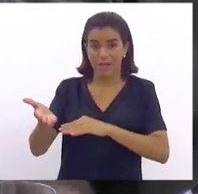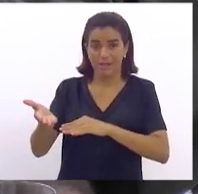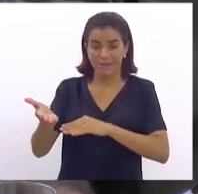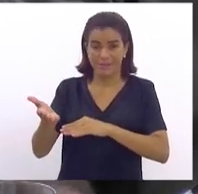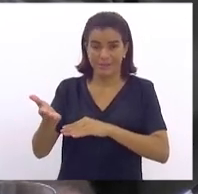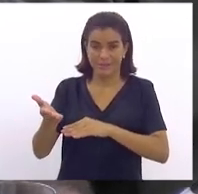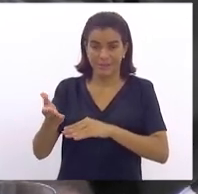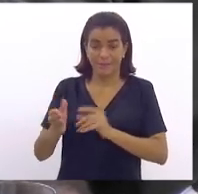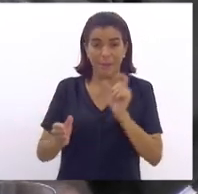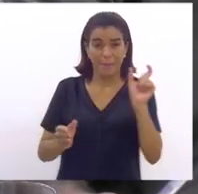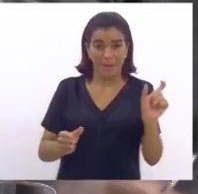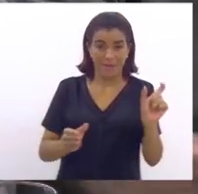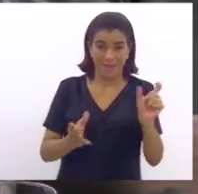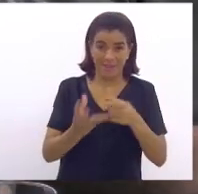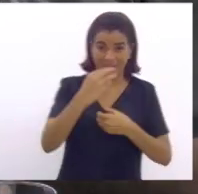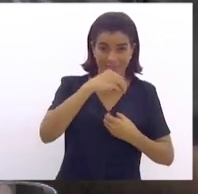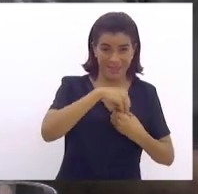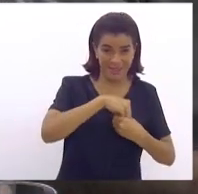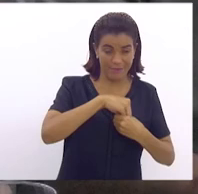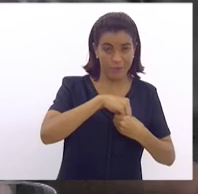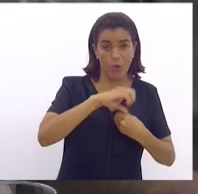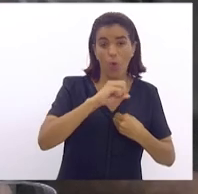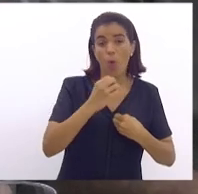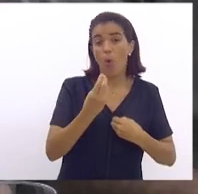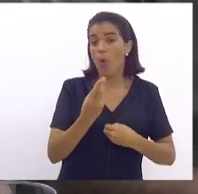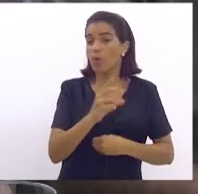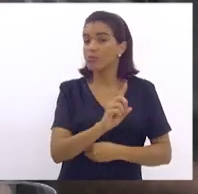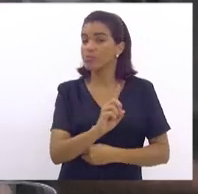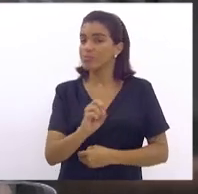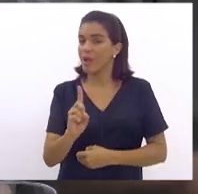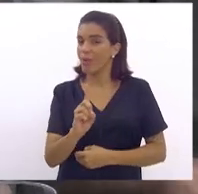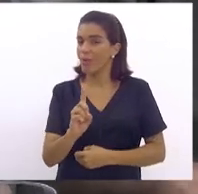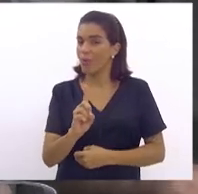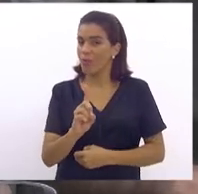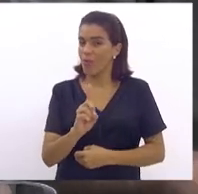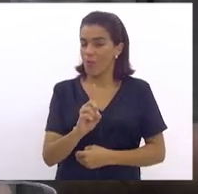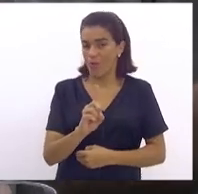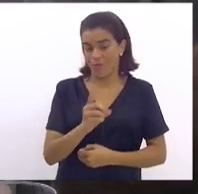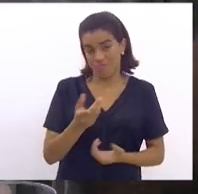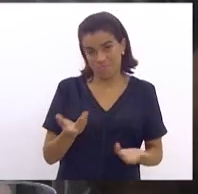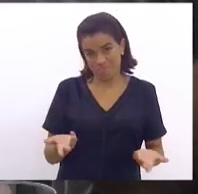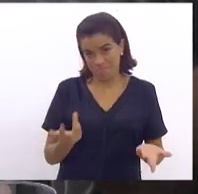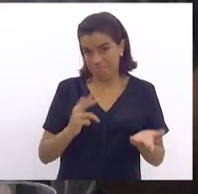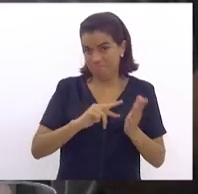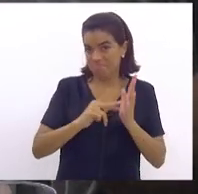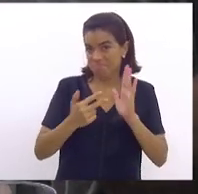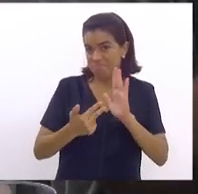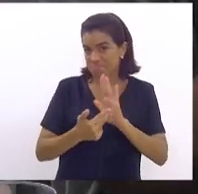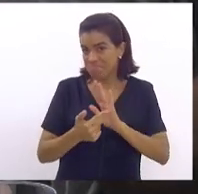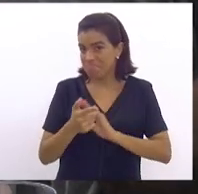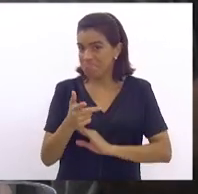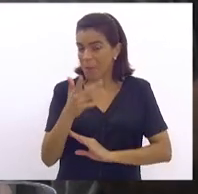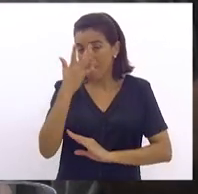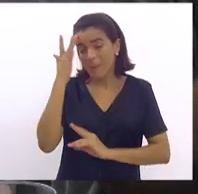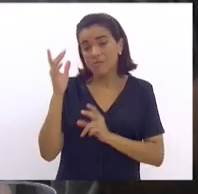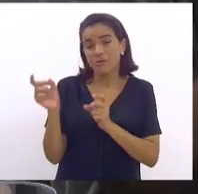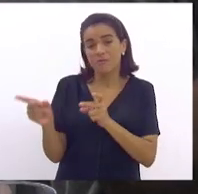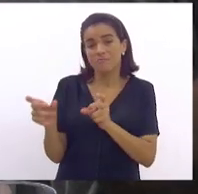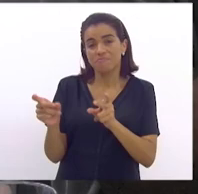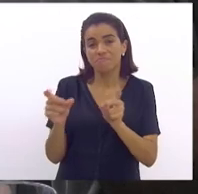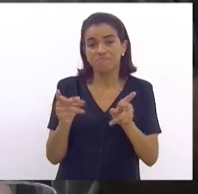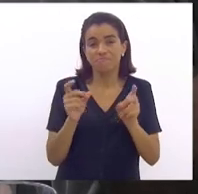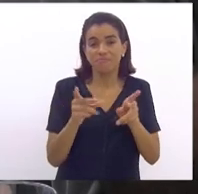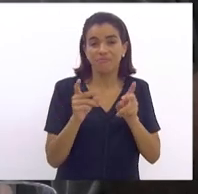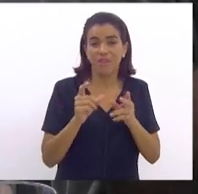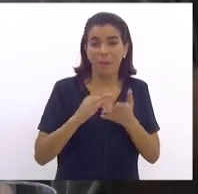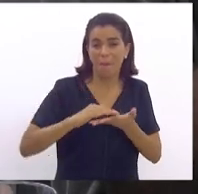operação interna ou não, não escreveu externa, interna ou não. um atacadista foi